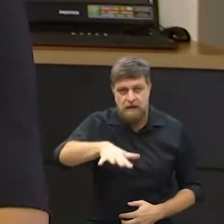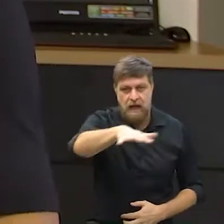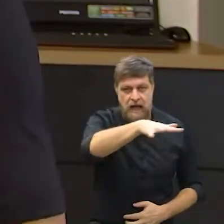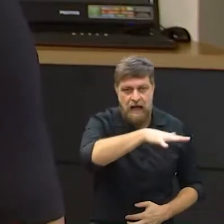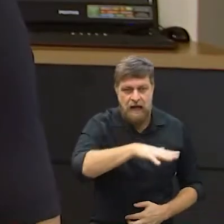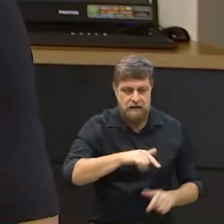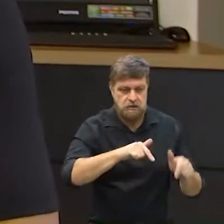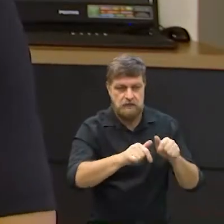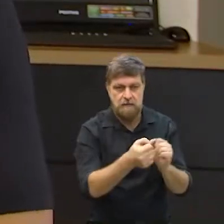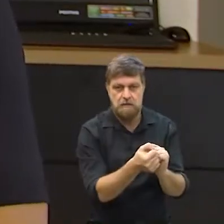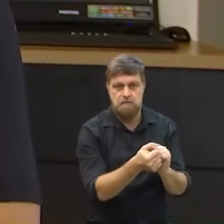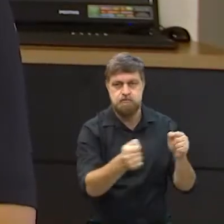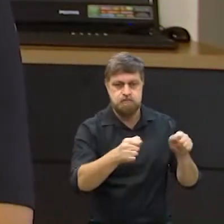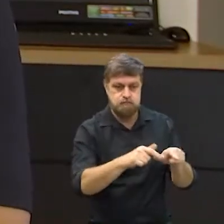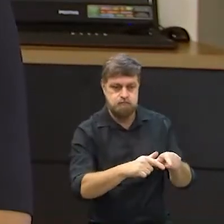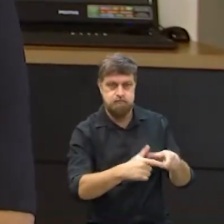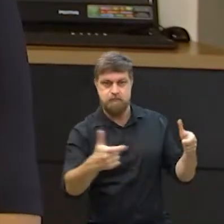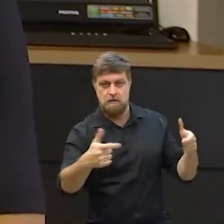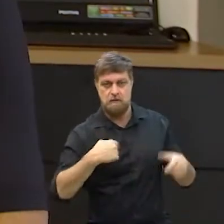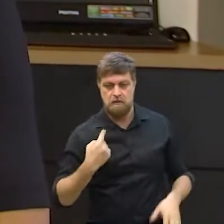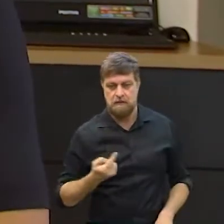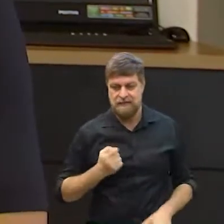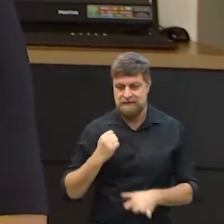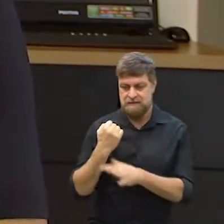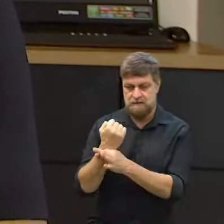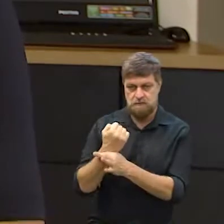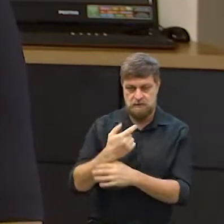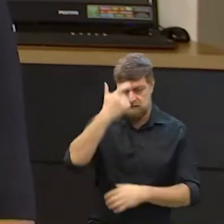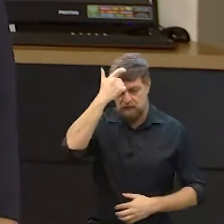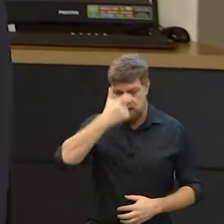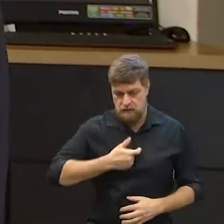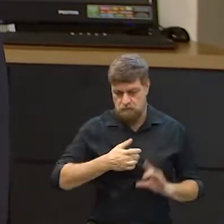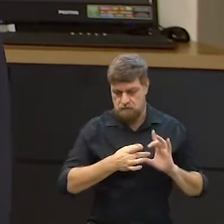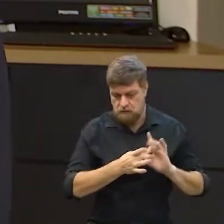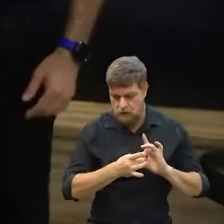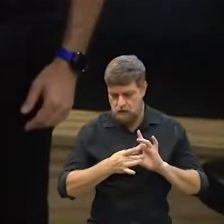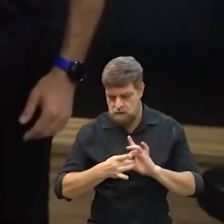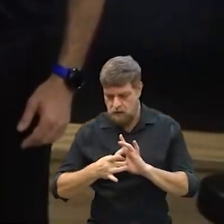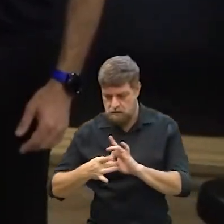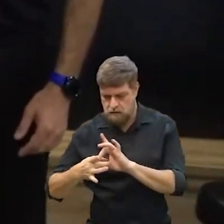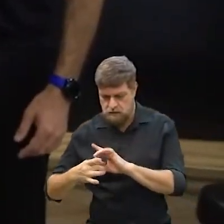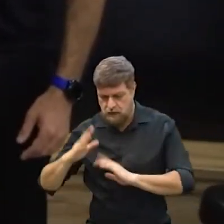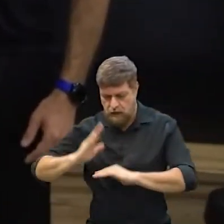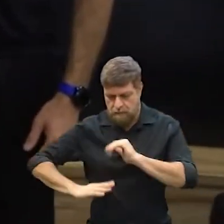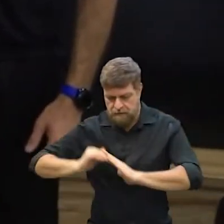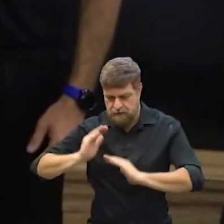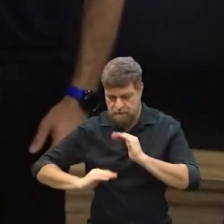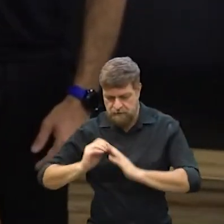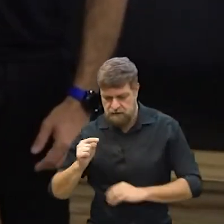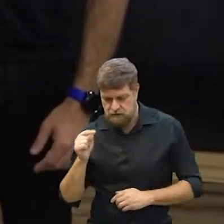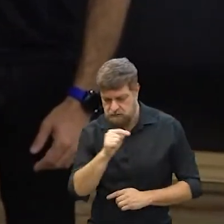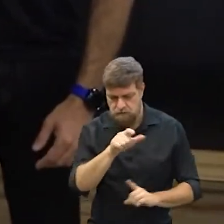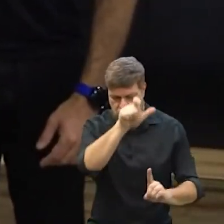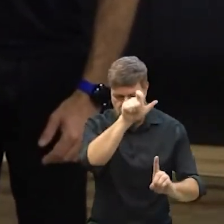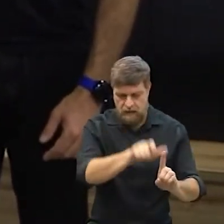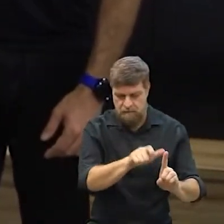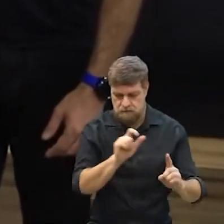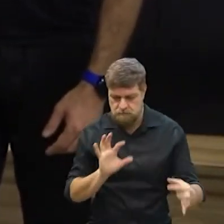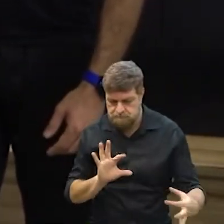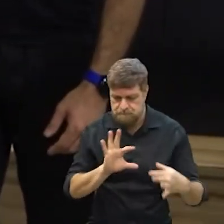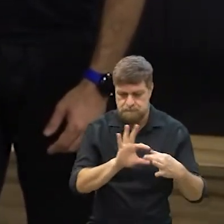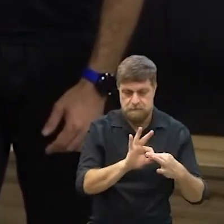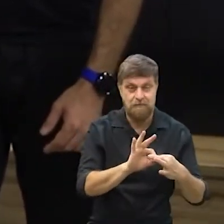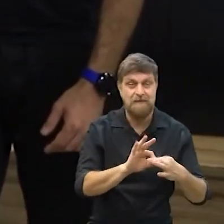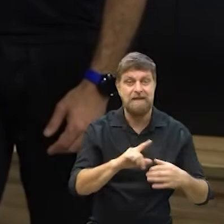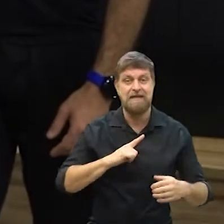mercado tem crescido. Então, é ter a segurança de que você está sendo coerente com as suas posições, expectativas e